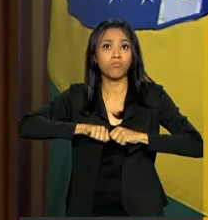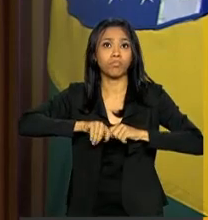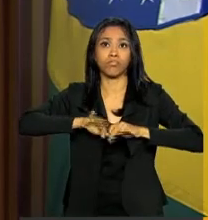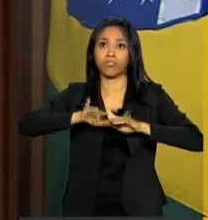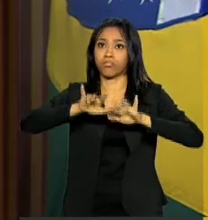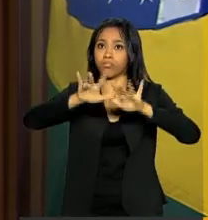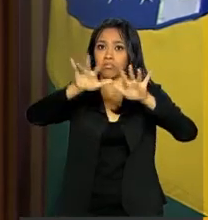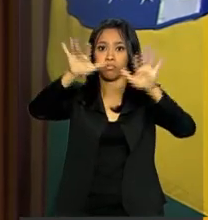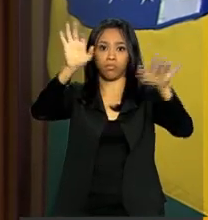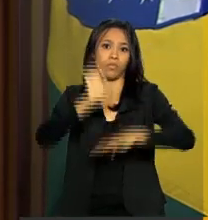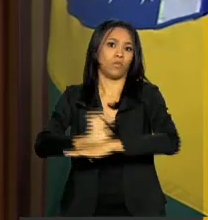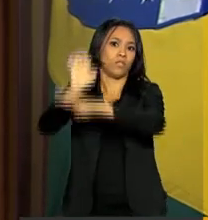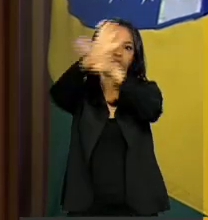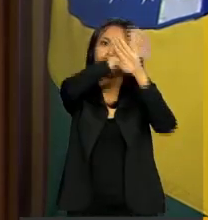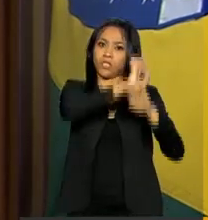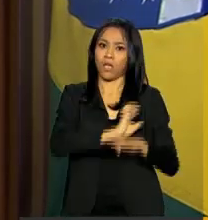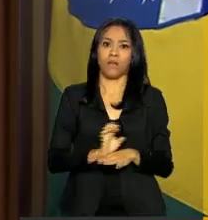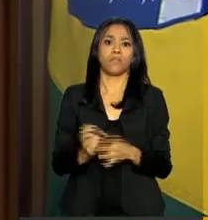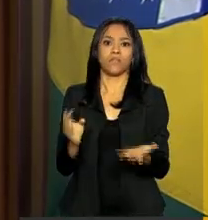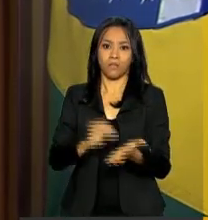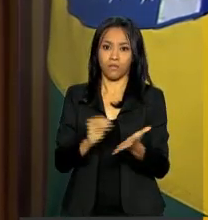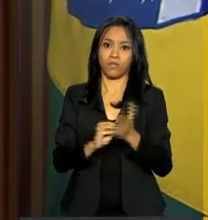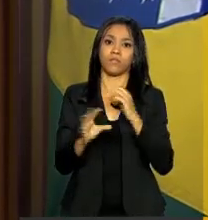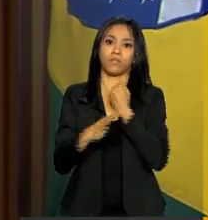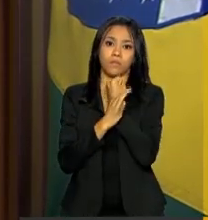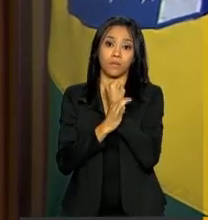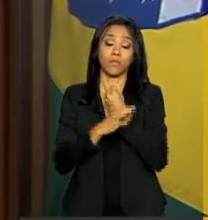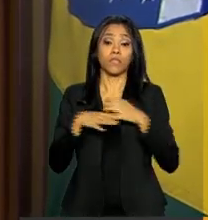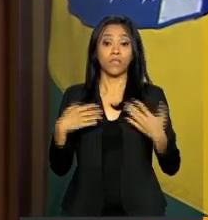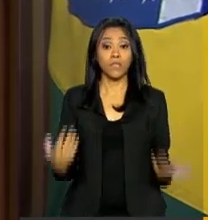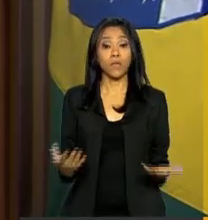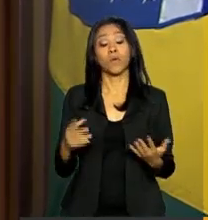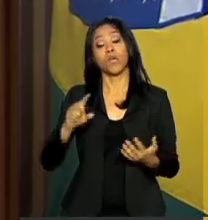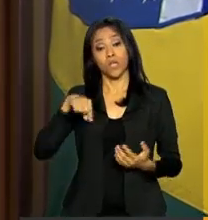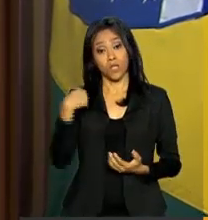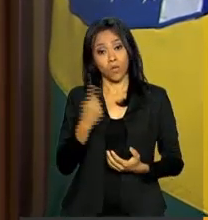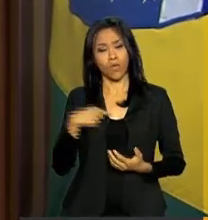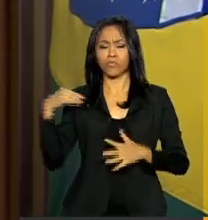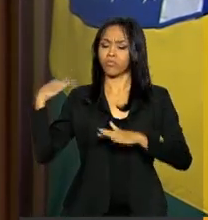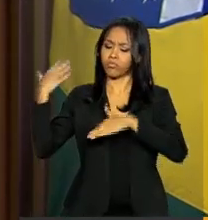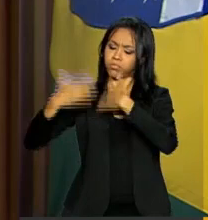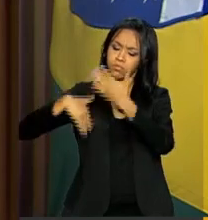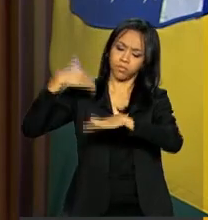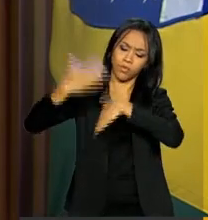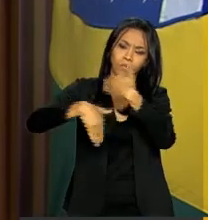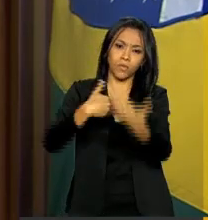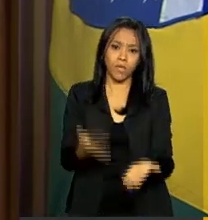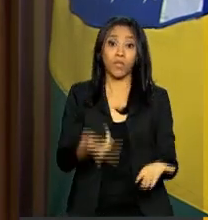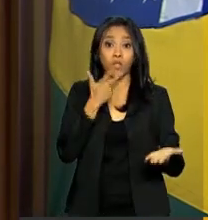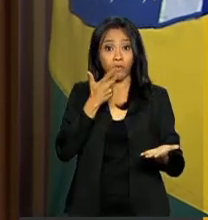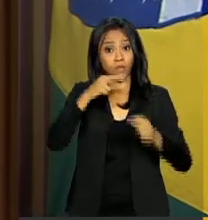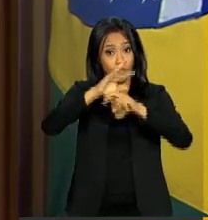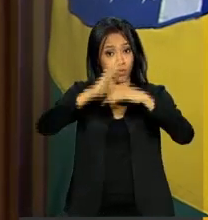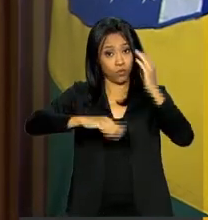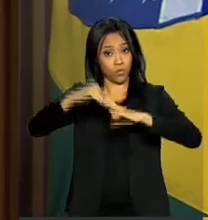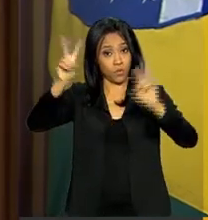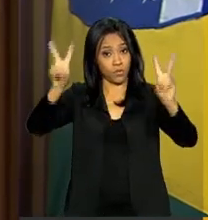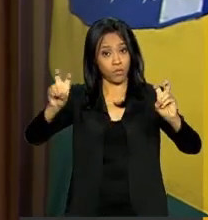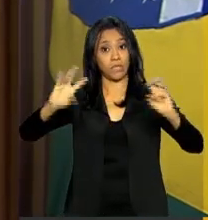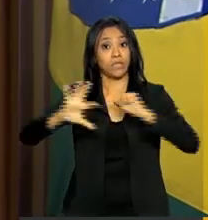estaduais e nós ao longo do tempo é claro que aqui eu estou falando da segurança pública incluindo